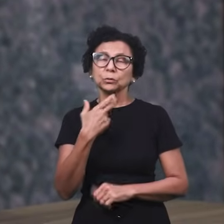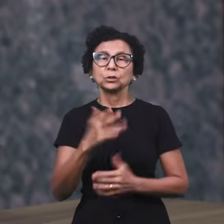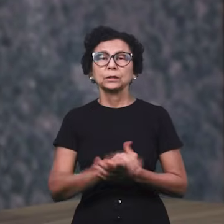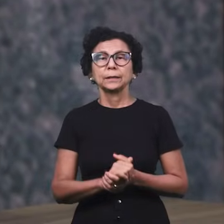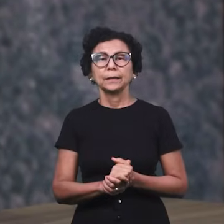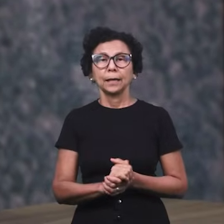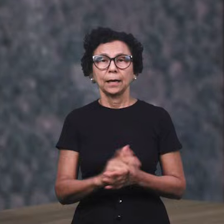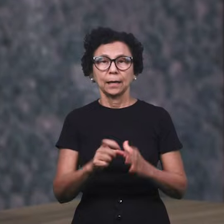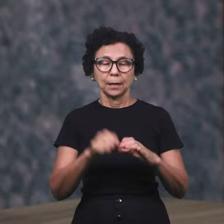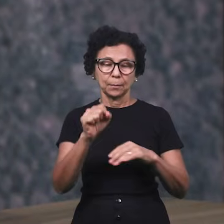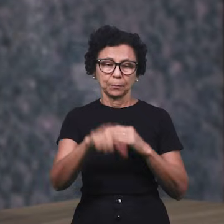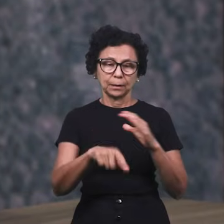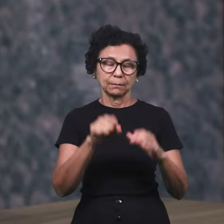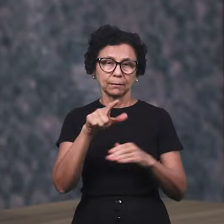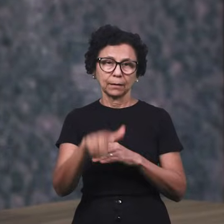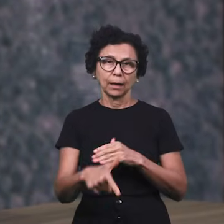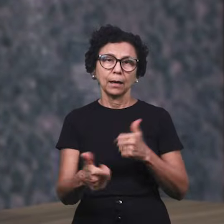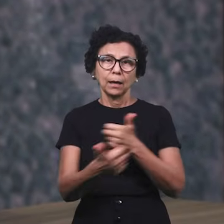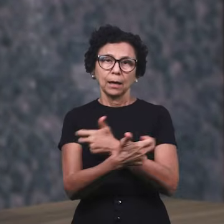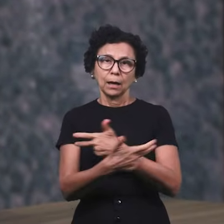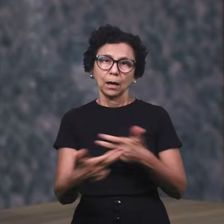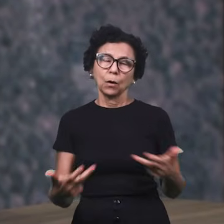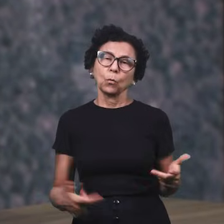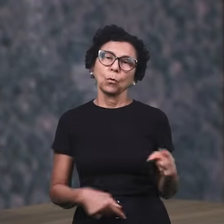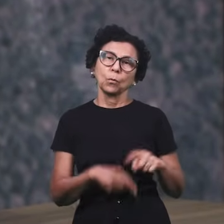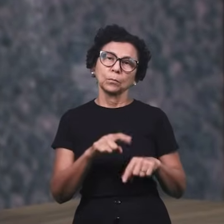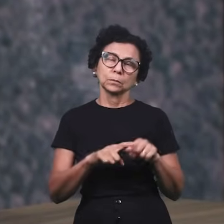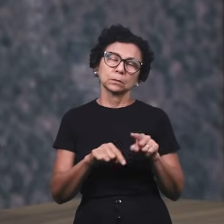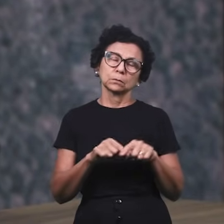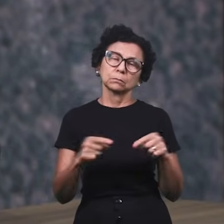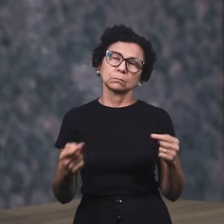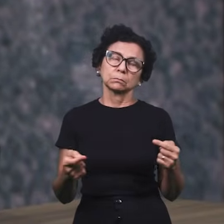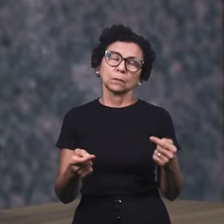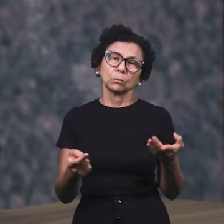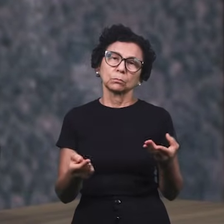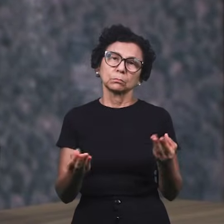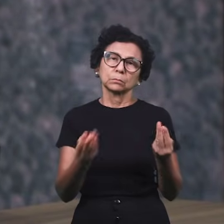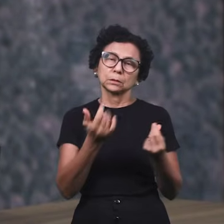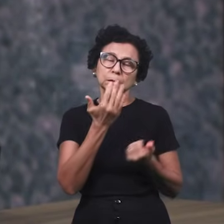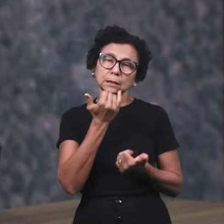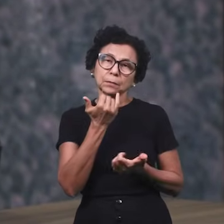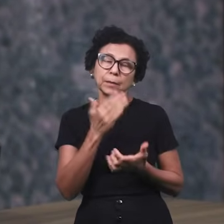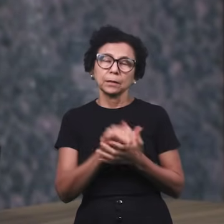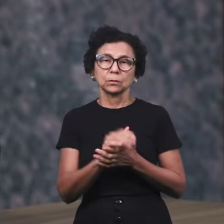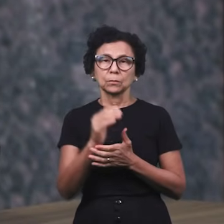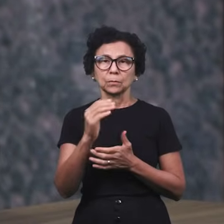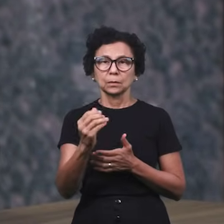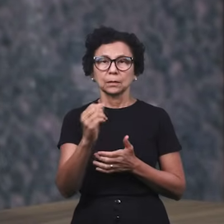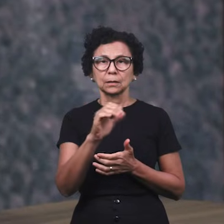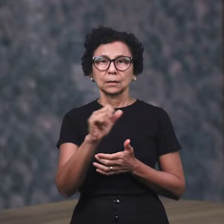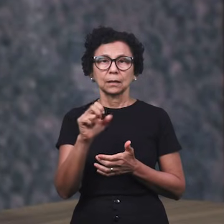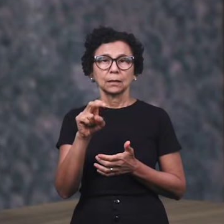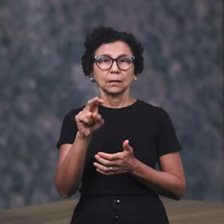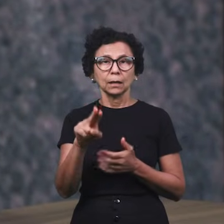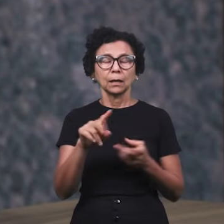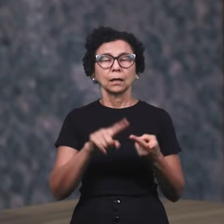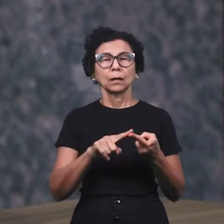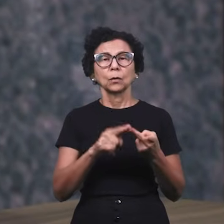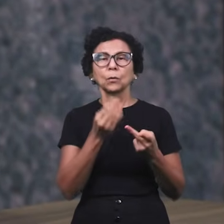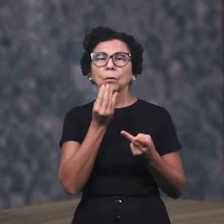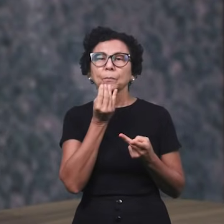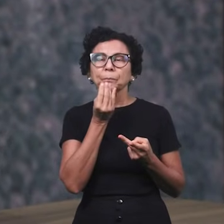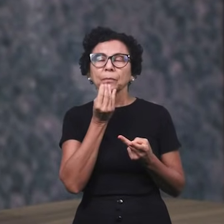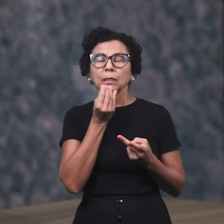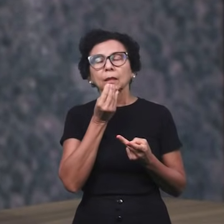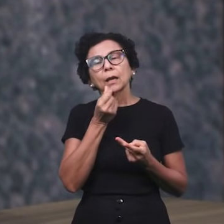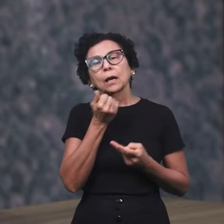café, algodão, esses produtos que geralmente os europeus produziam nas colônias. Como não era uma região que dava tanto